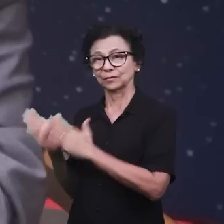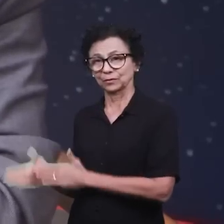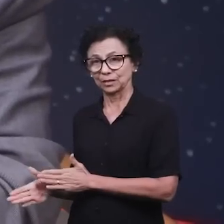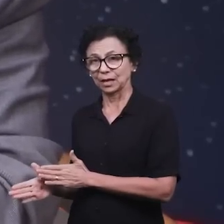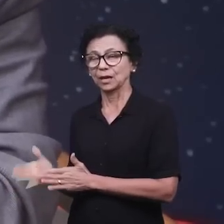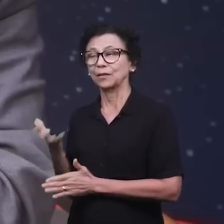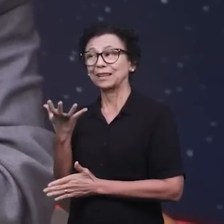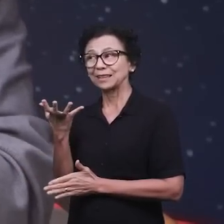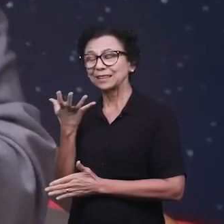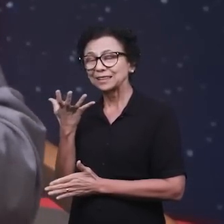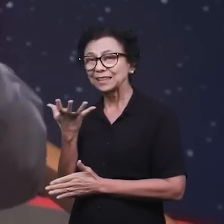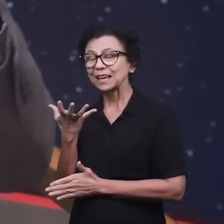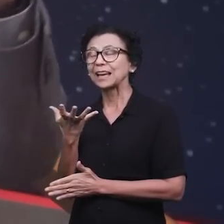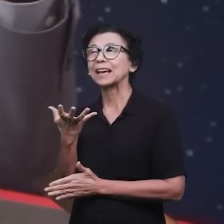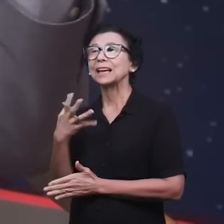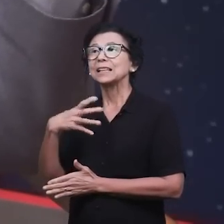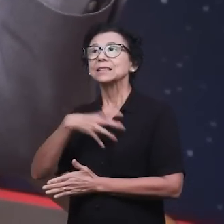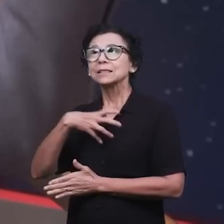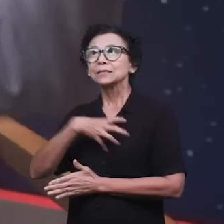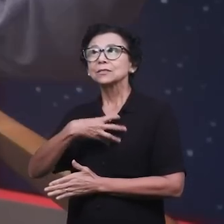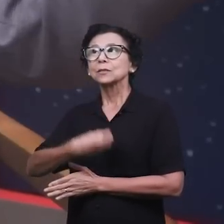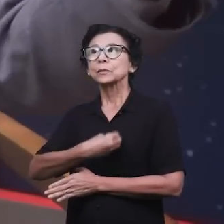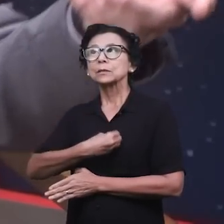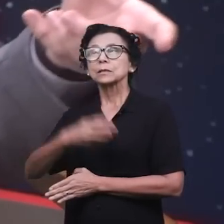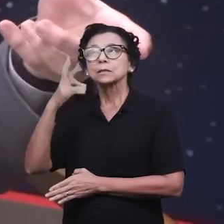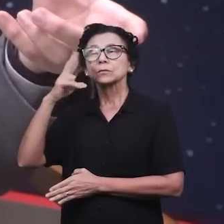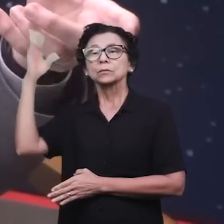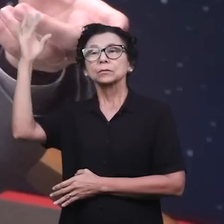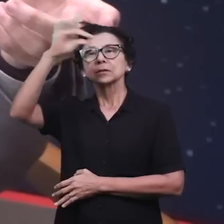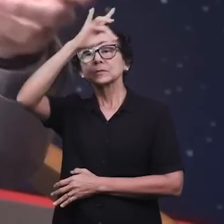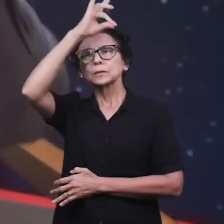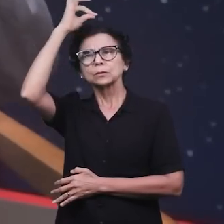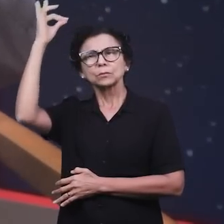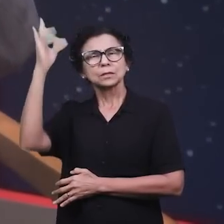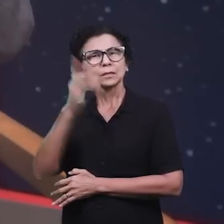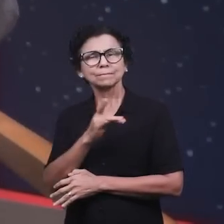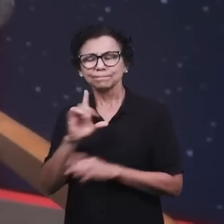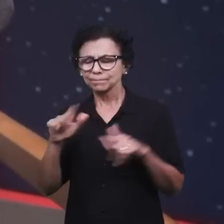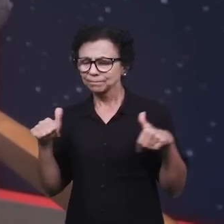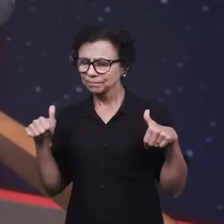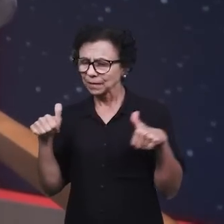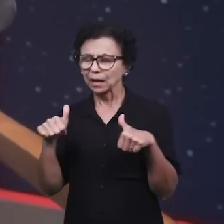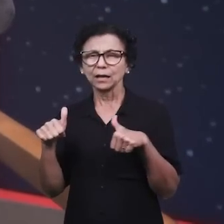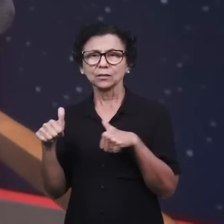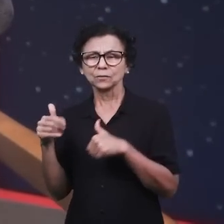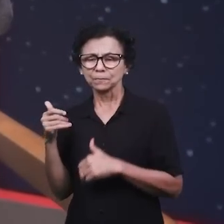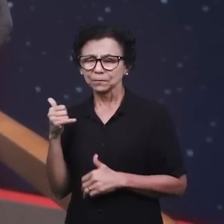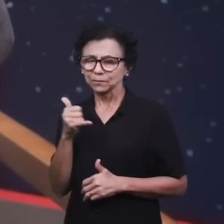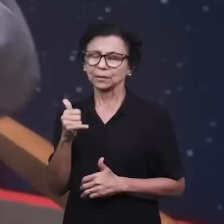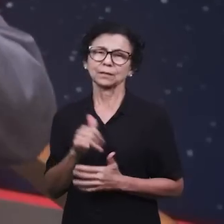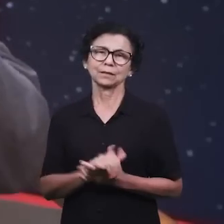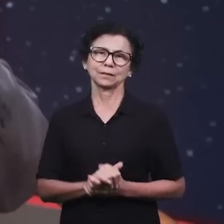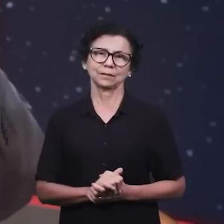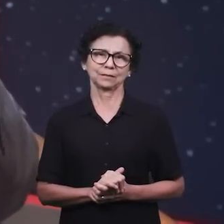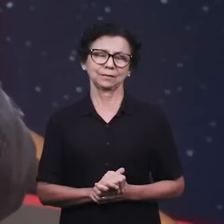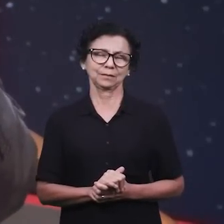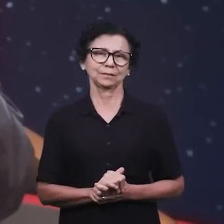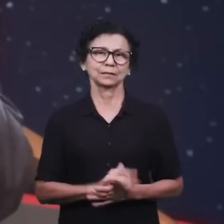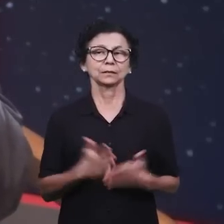Santo? Já de outro lado, a igreja fiel, ela quer que o Senhor